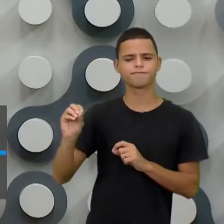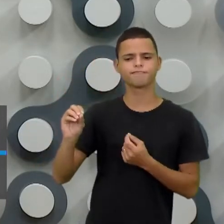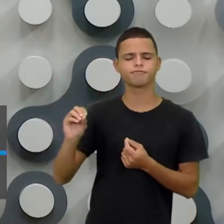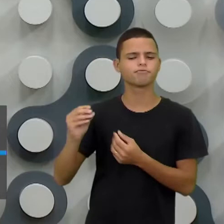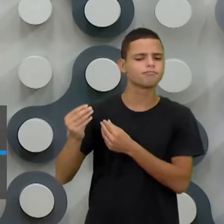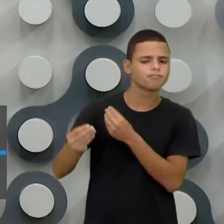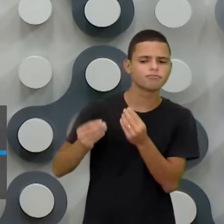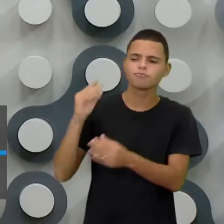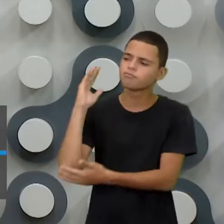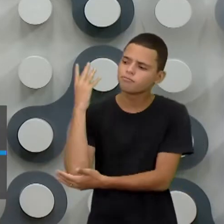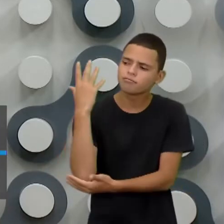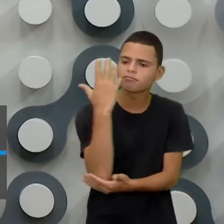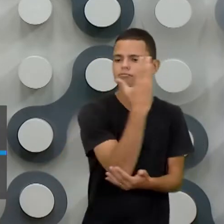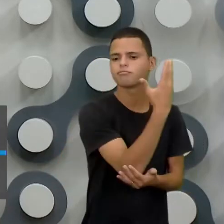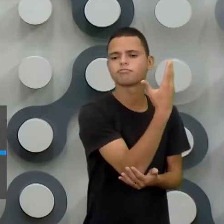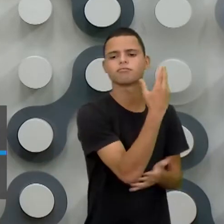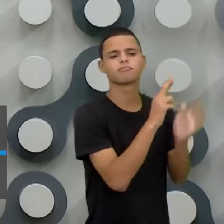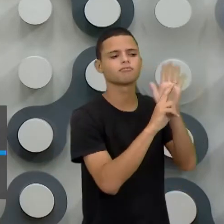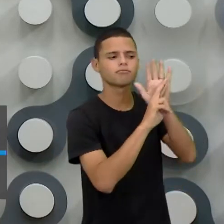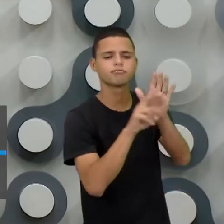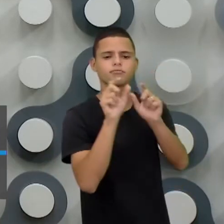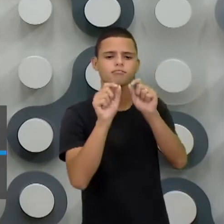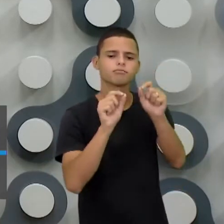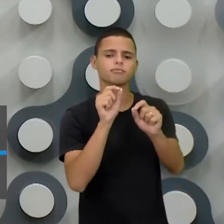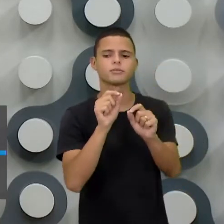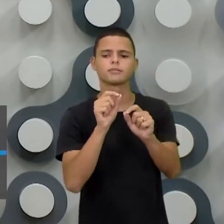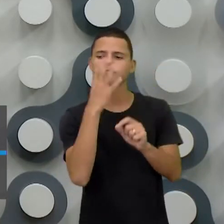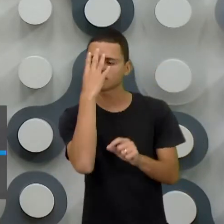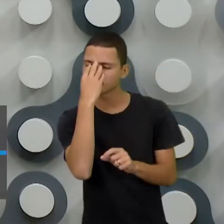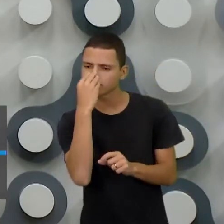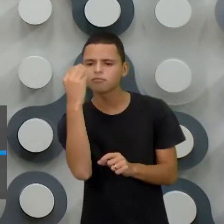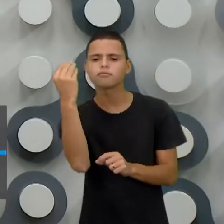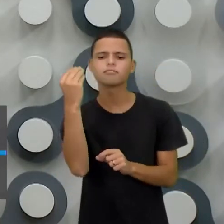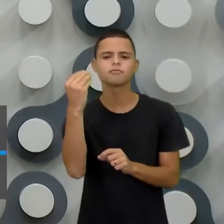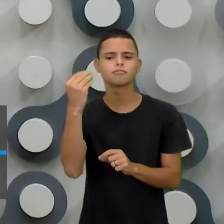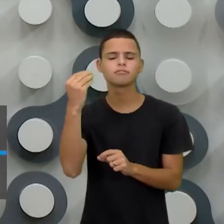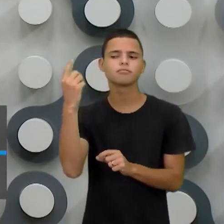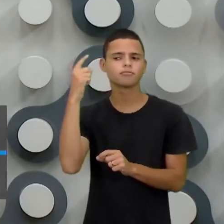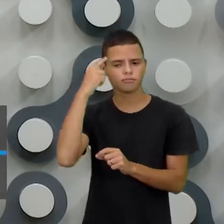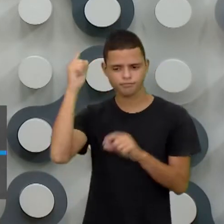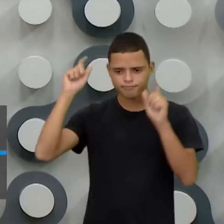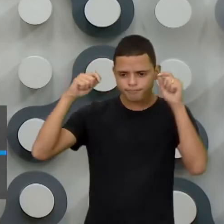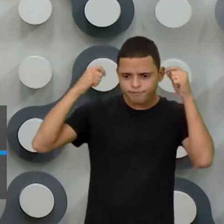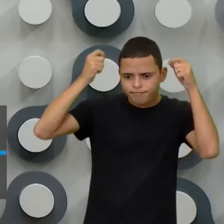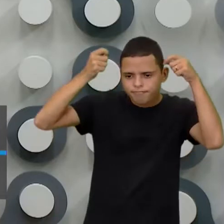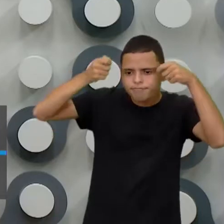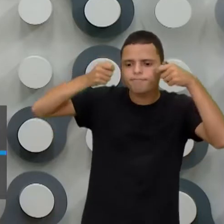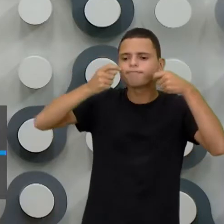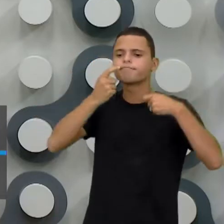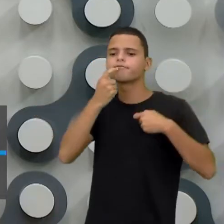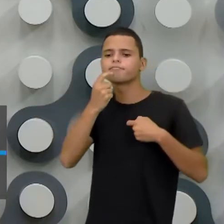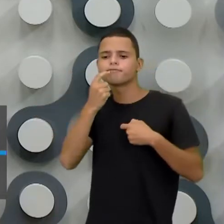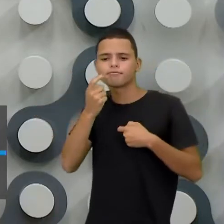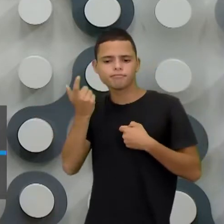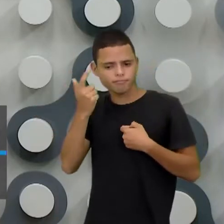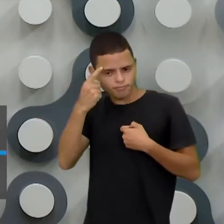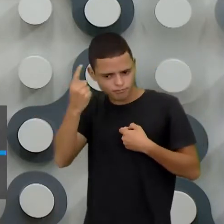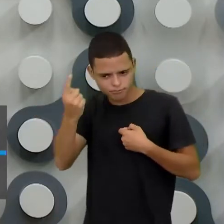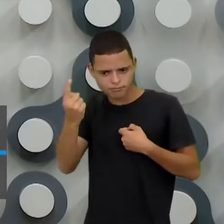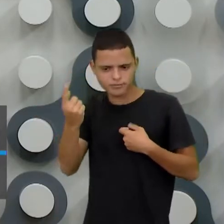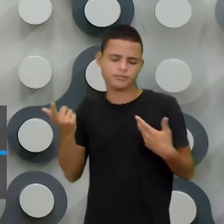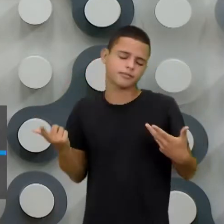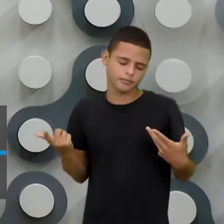floresta. Mas esses textos mais aí de tradição oral, a gente pensar no momento em que não tinha escrita, então cada povo